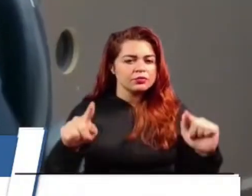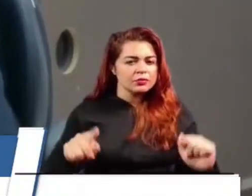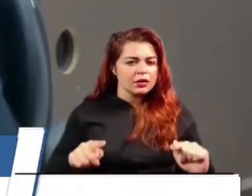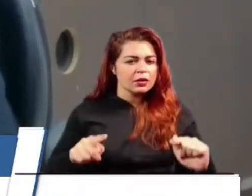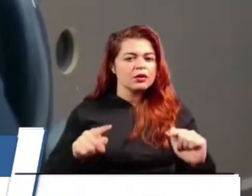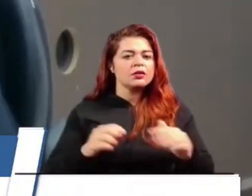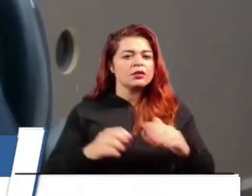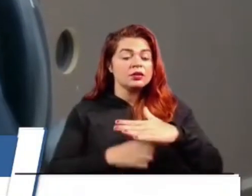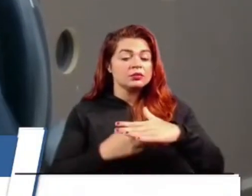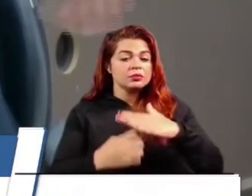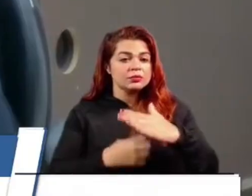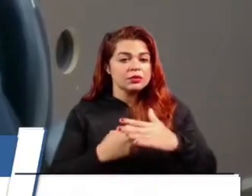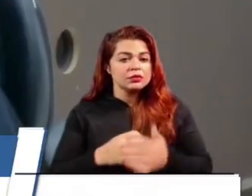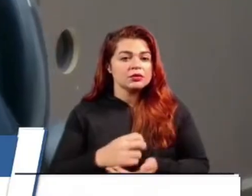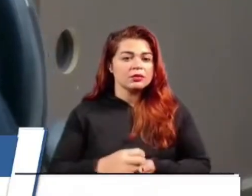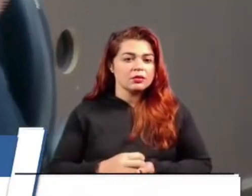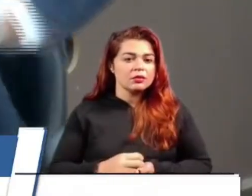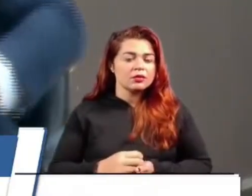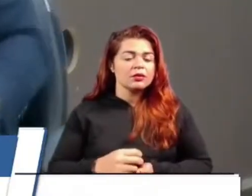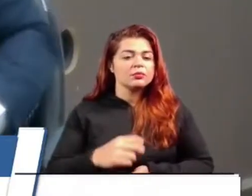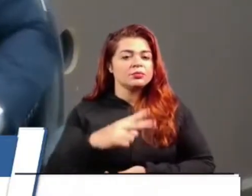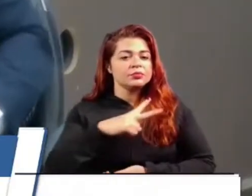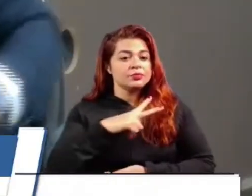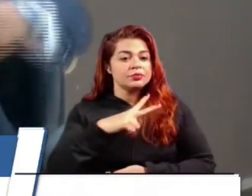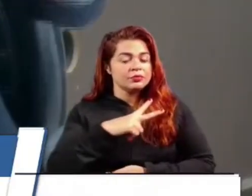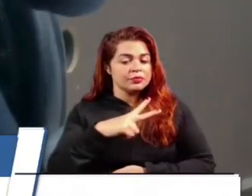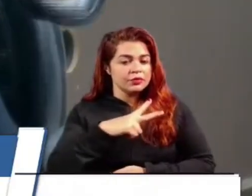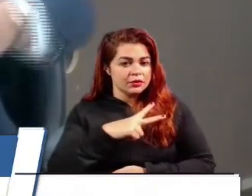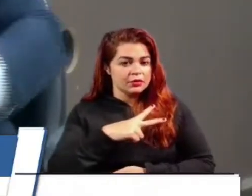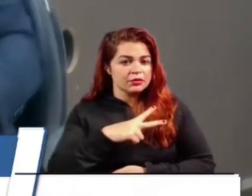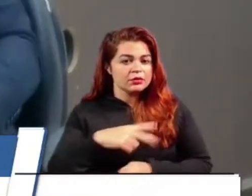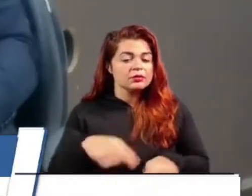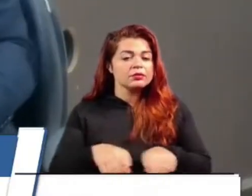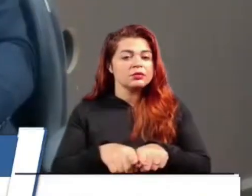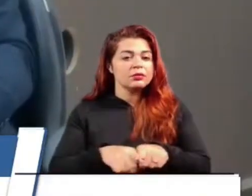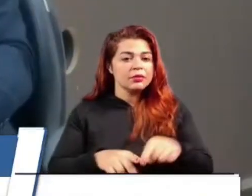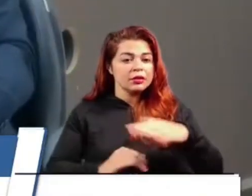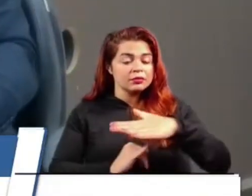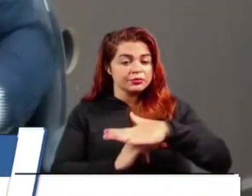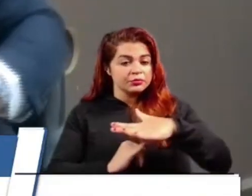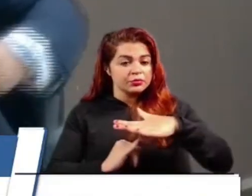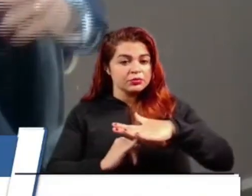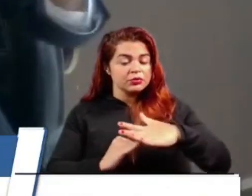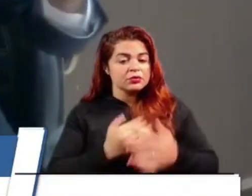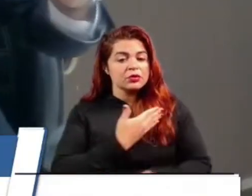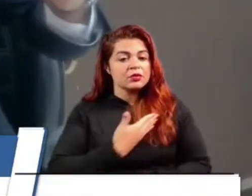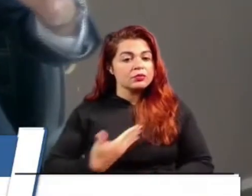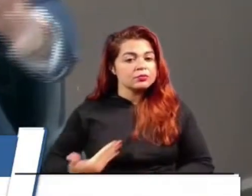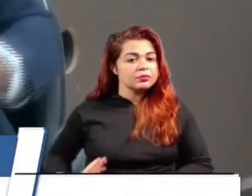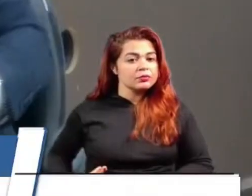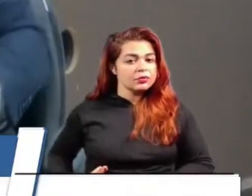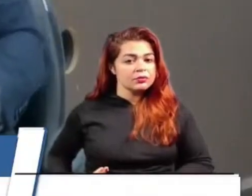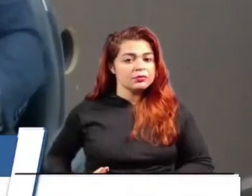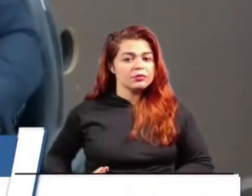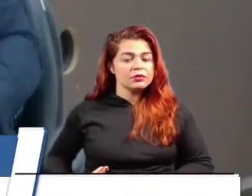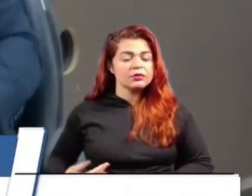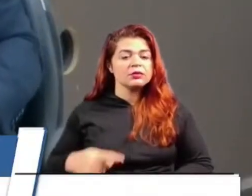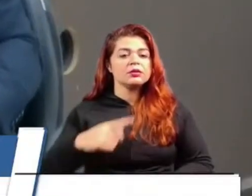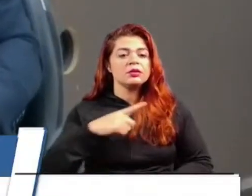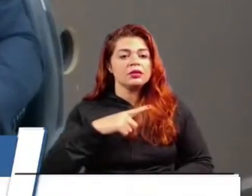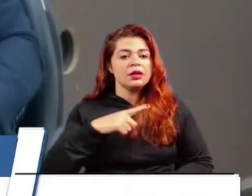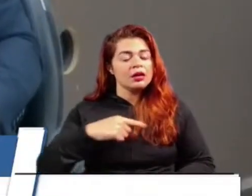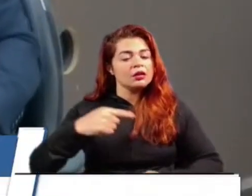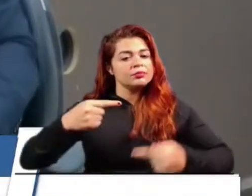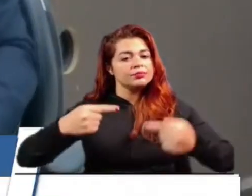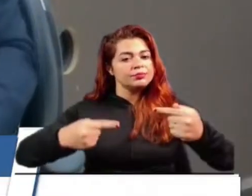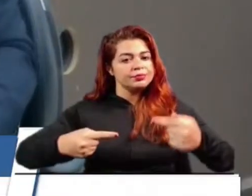tanto empresas privadas, quanto instituições públicas, essa rivalidade. Eu acho que nós